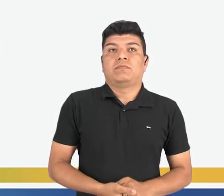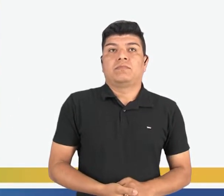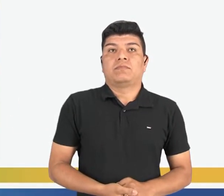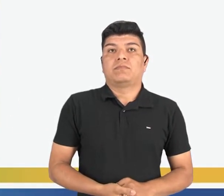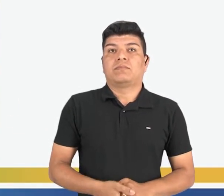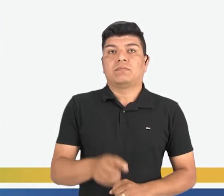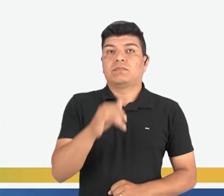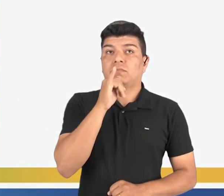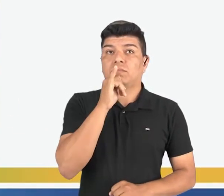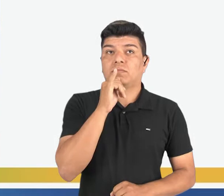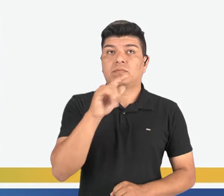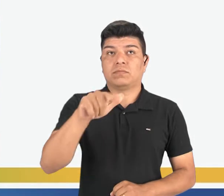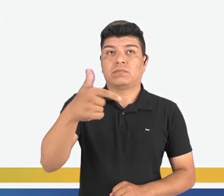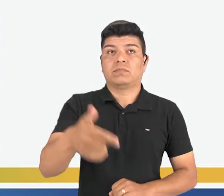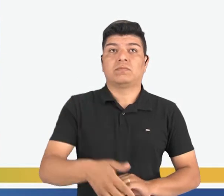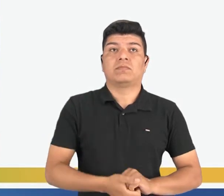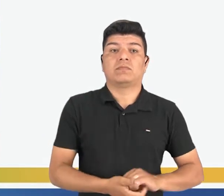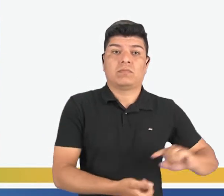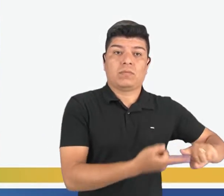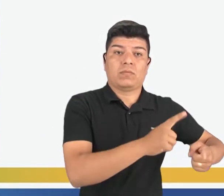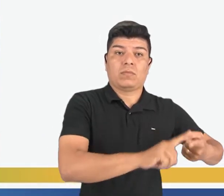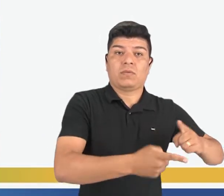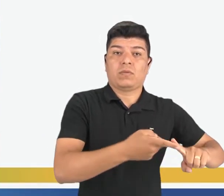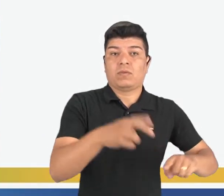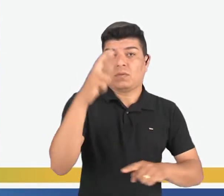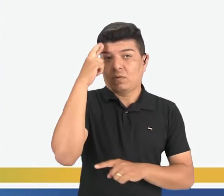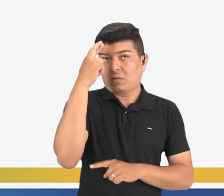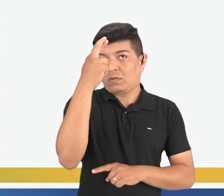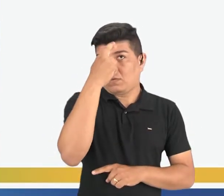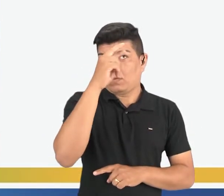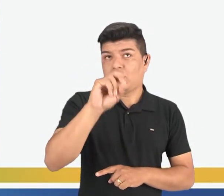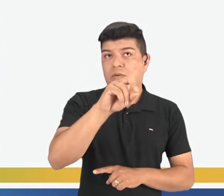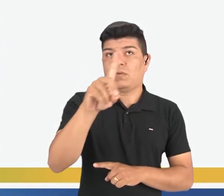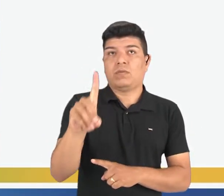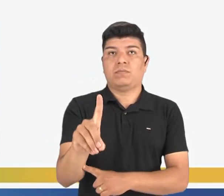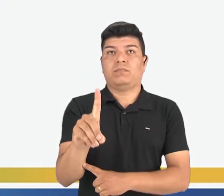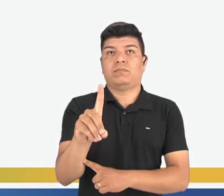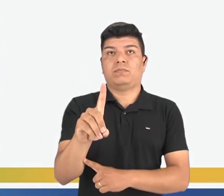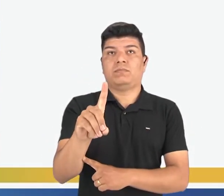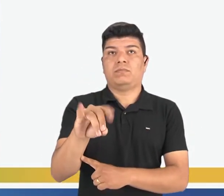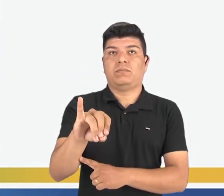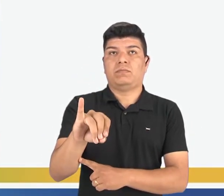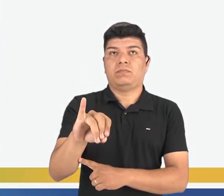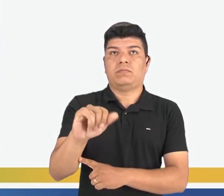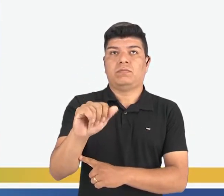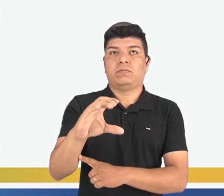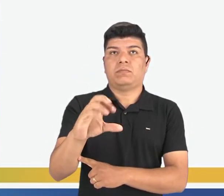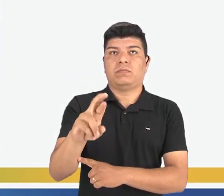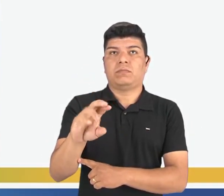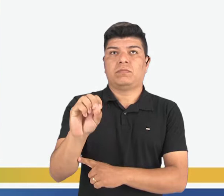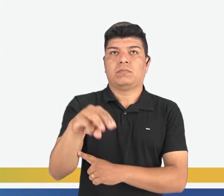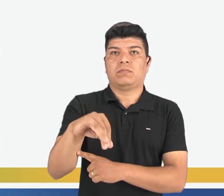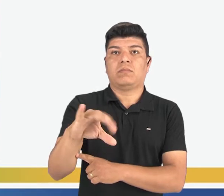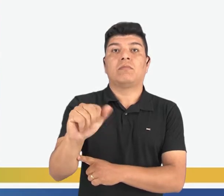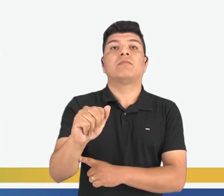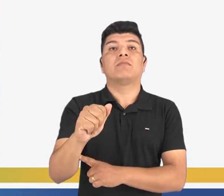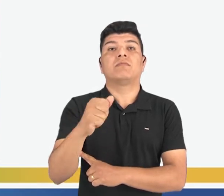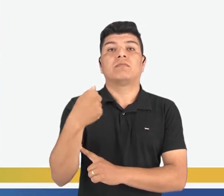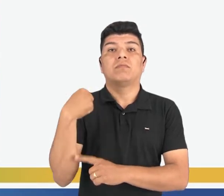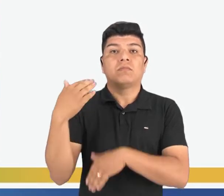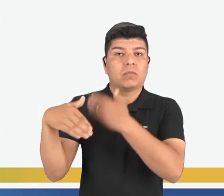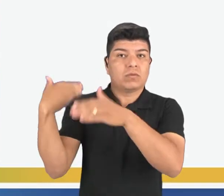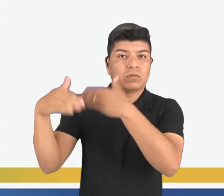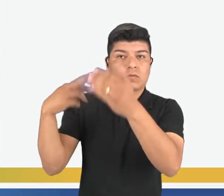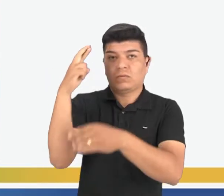Vamos ver outro exemplo aí. Variação histórica ou diacrônica, como a gente fala. Ela ocorre com o desenvolvimento